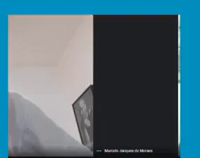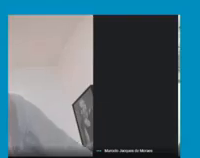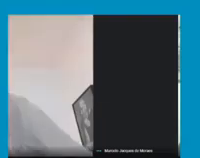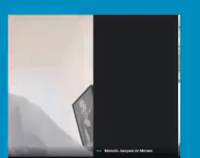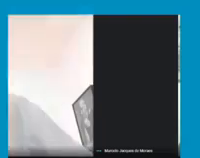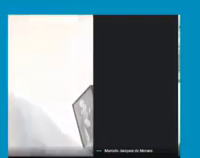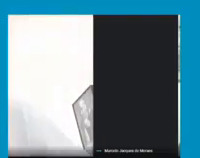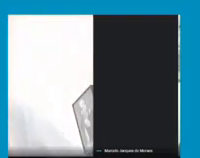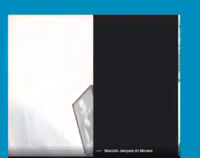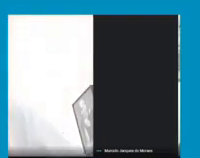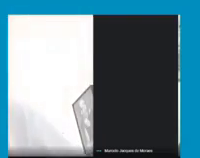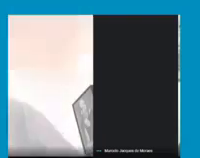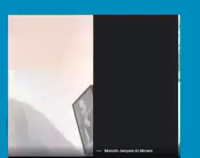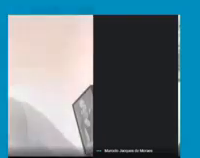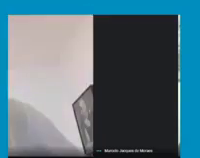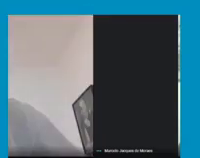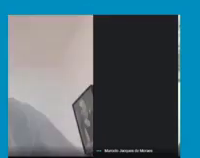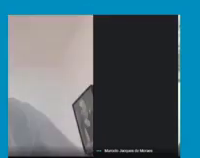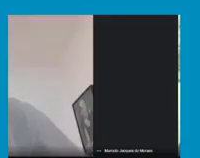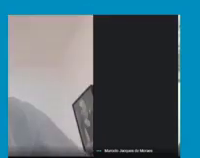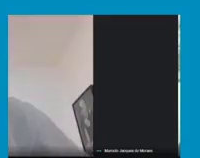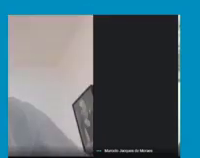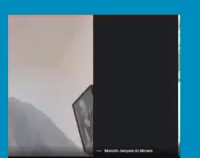nisso, tenho meus amigos que continuam